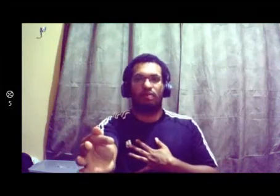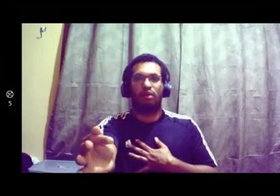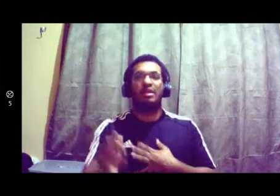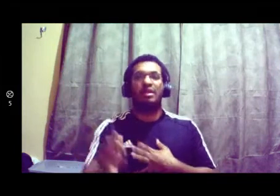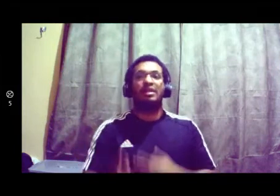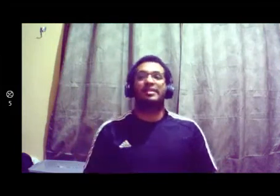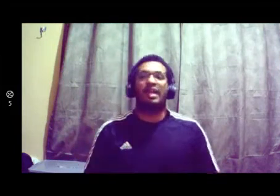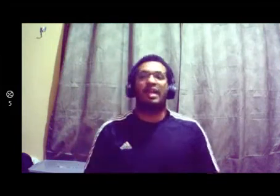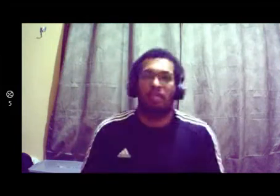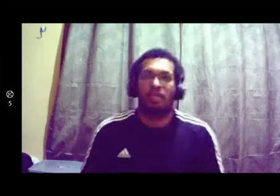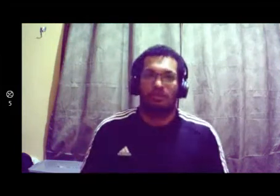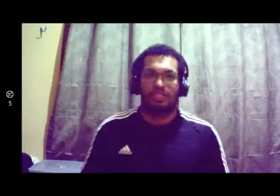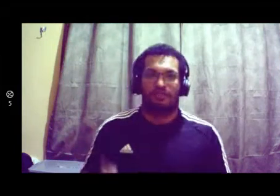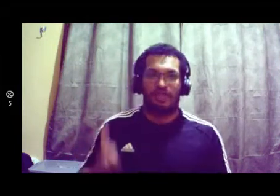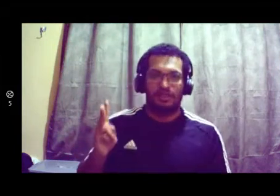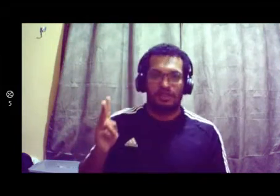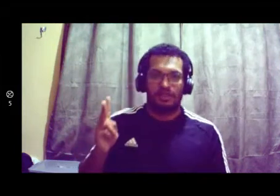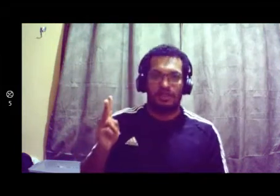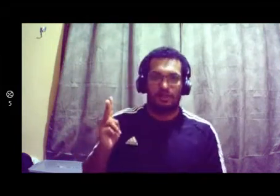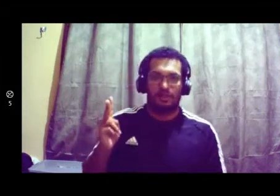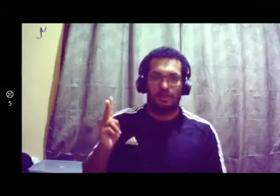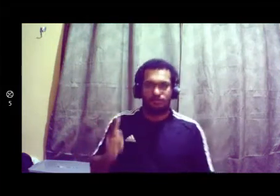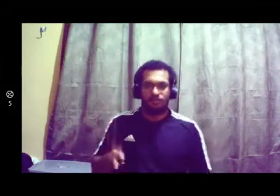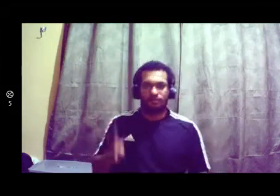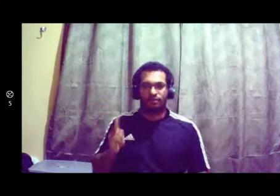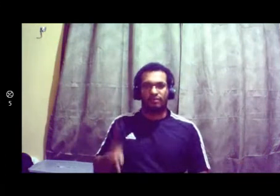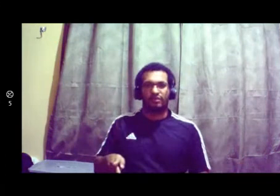bom? Sempre você faz assim, ó.